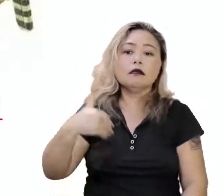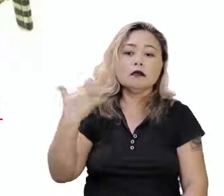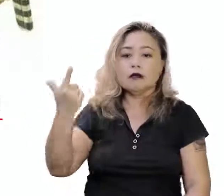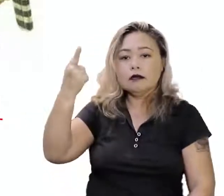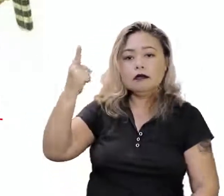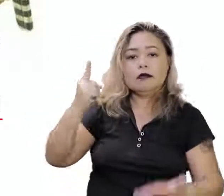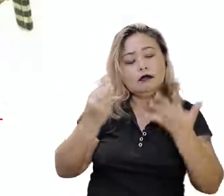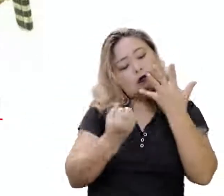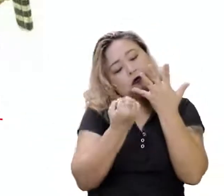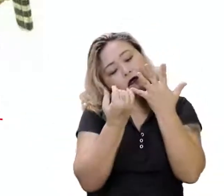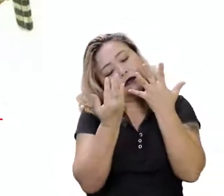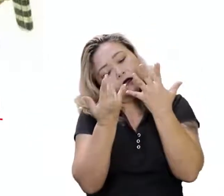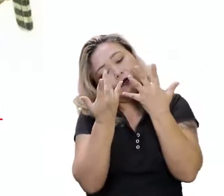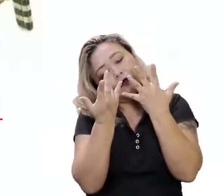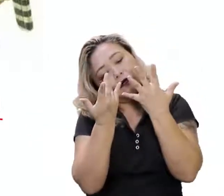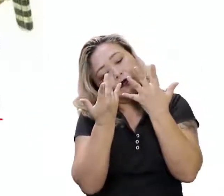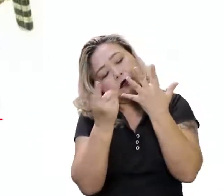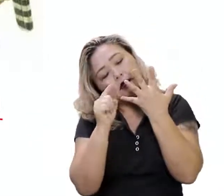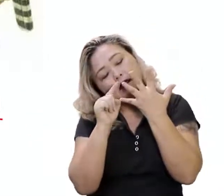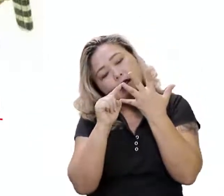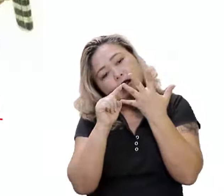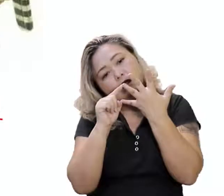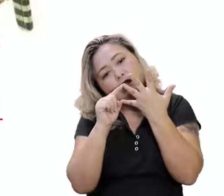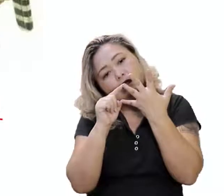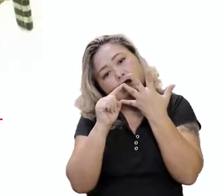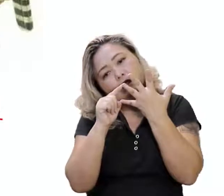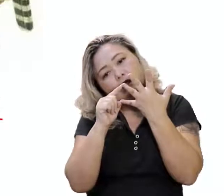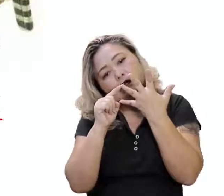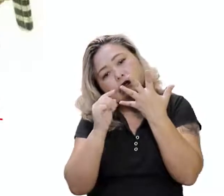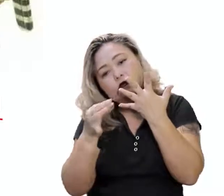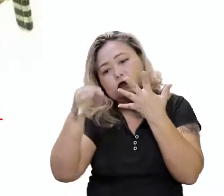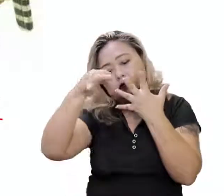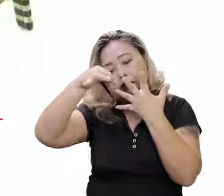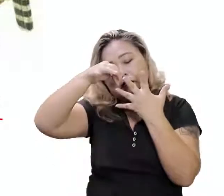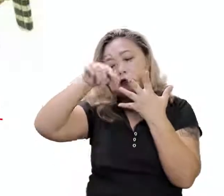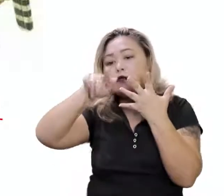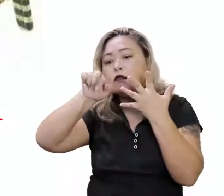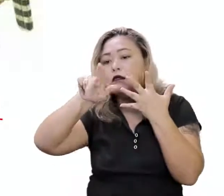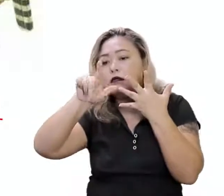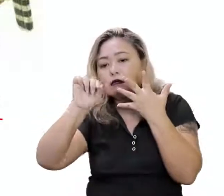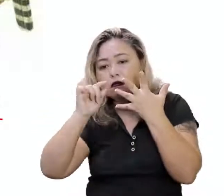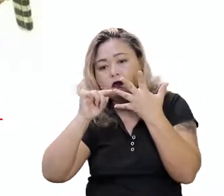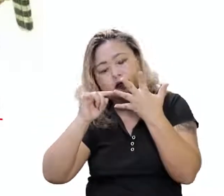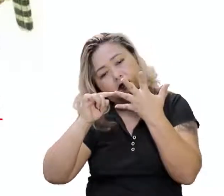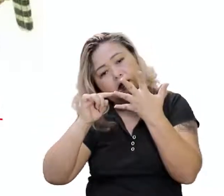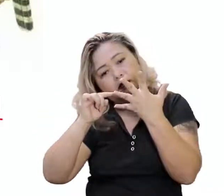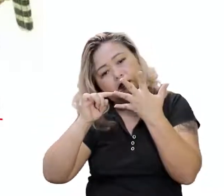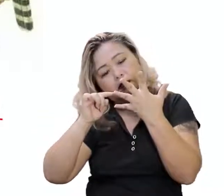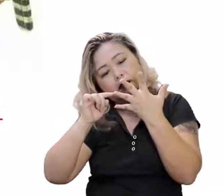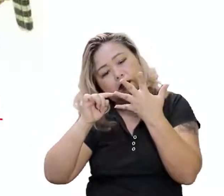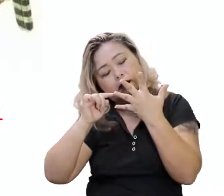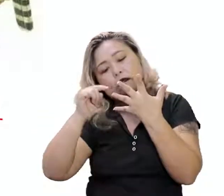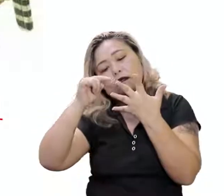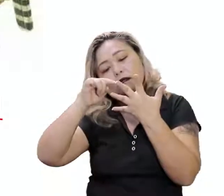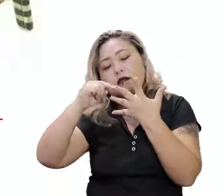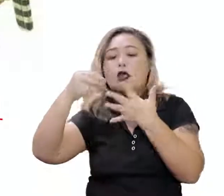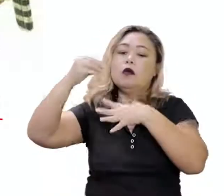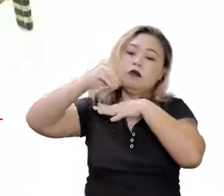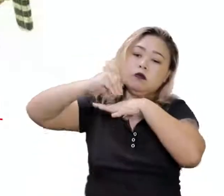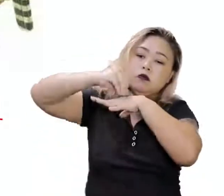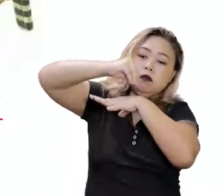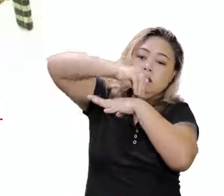aí a plantinha, depois a gente tem o gafanhotozinho, né, o grilo, e aí a gente tem